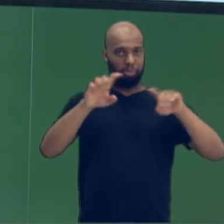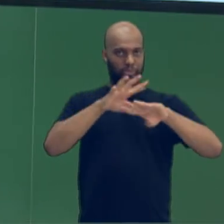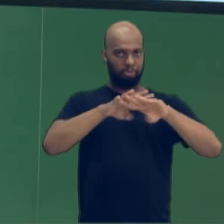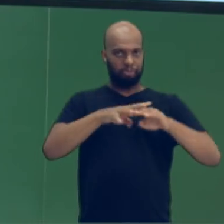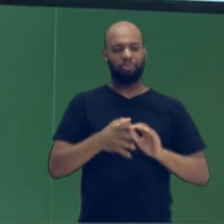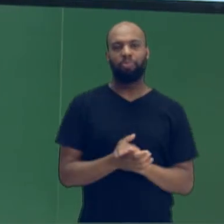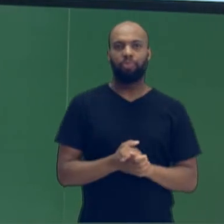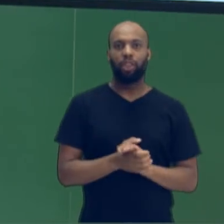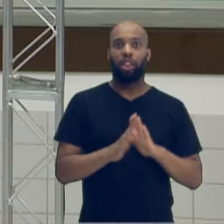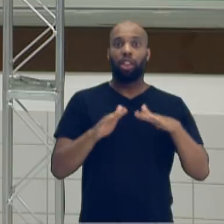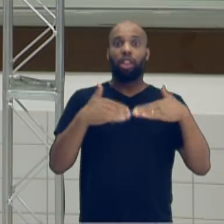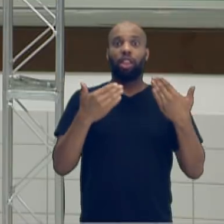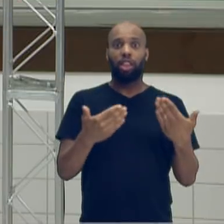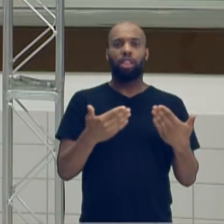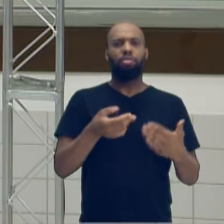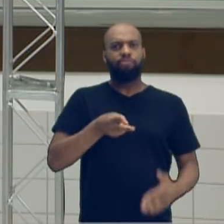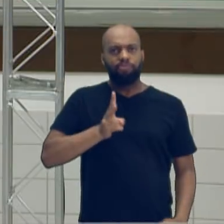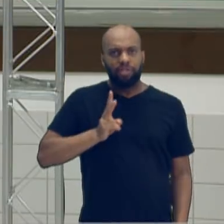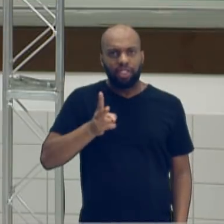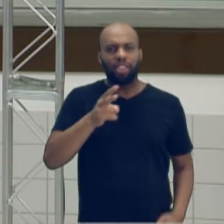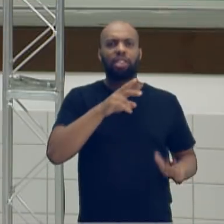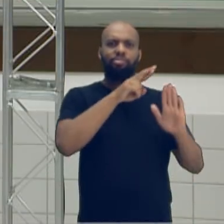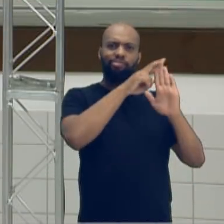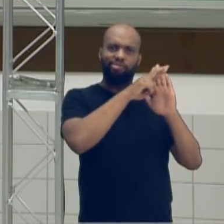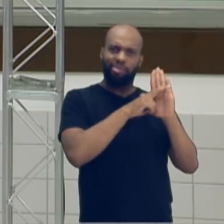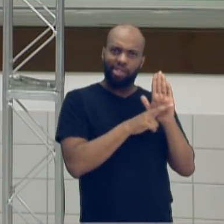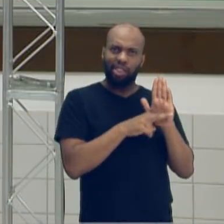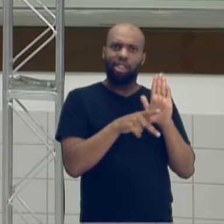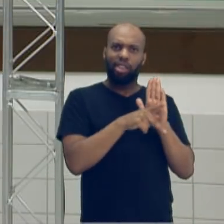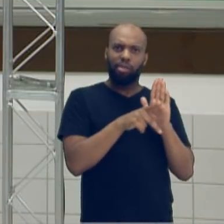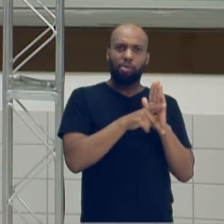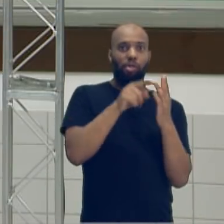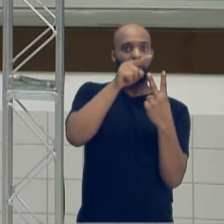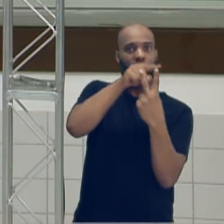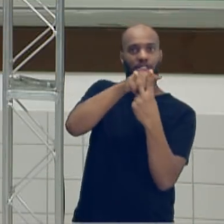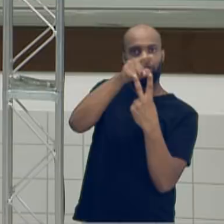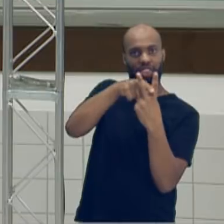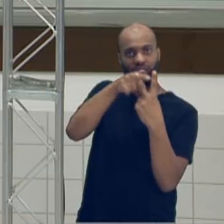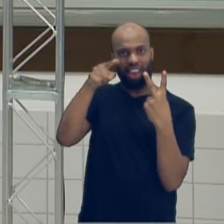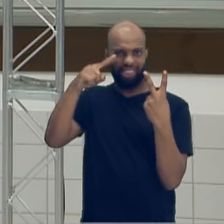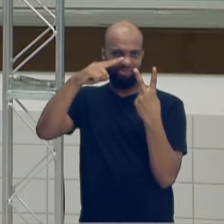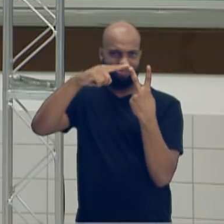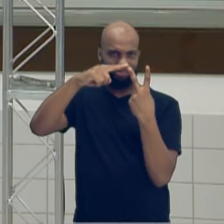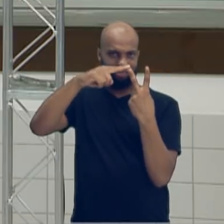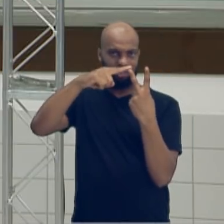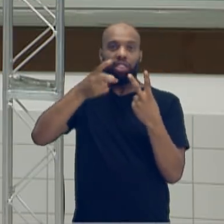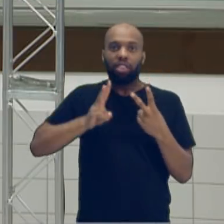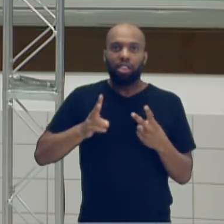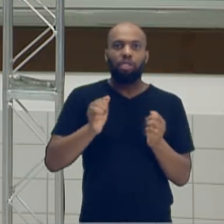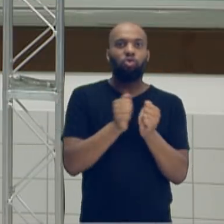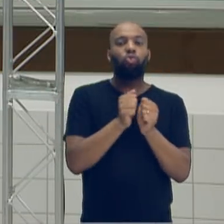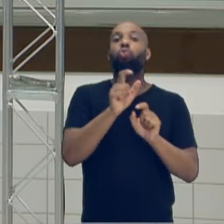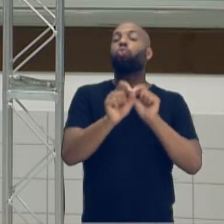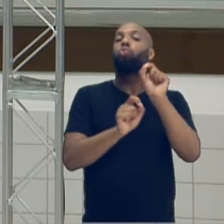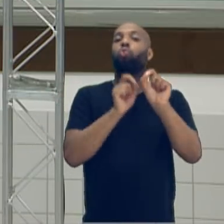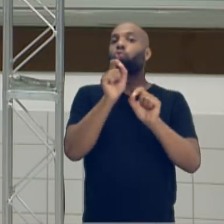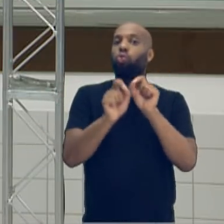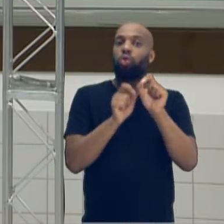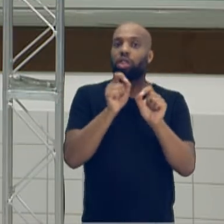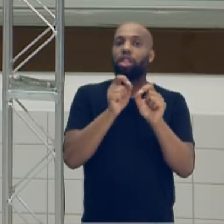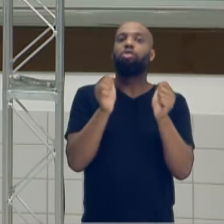Então, lembrando, né, que todas essas propriedades de radiciação, elas estão intimamente ligadas com as propriedades